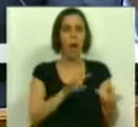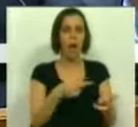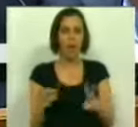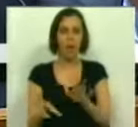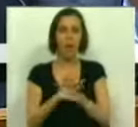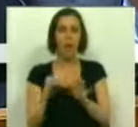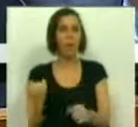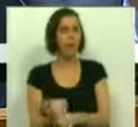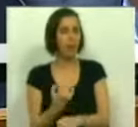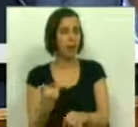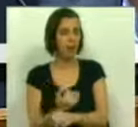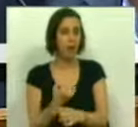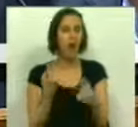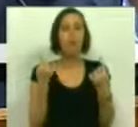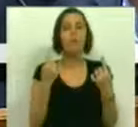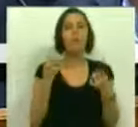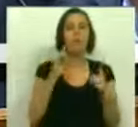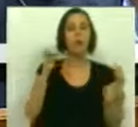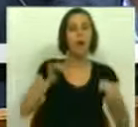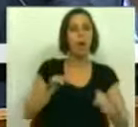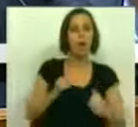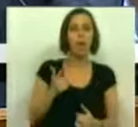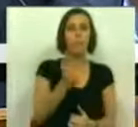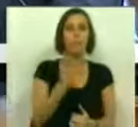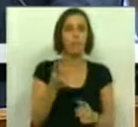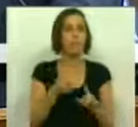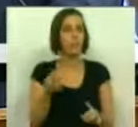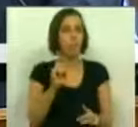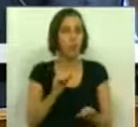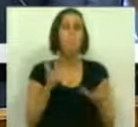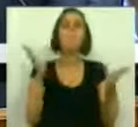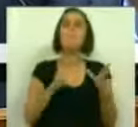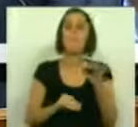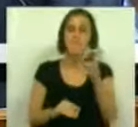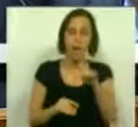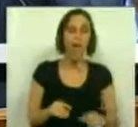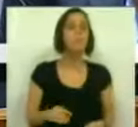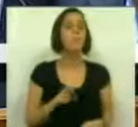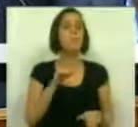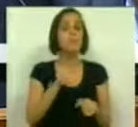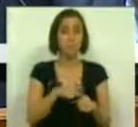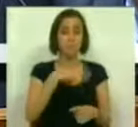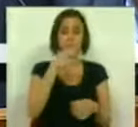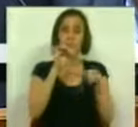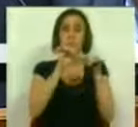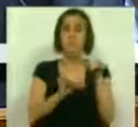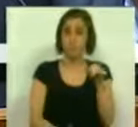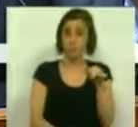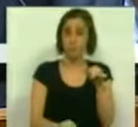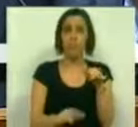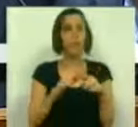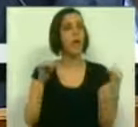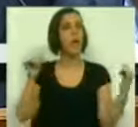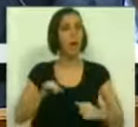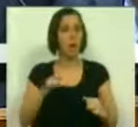alterações na legislação laboral que não sejam acordadas tripartidamente. Mais, face ao exposto, perante